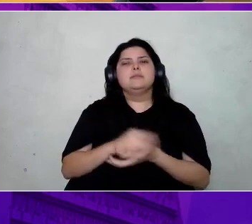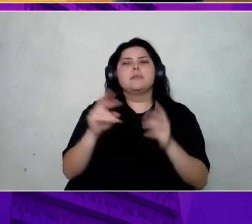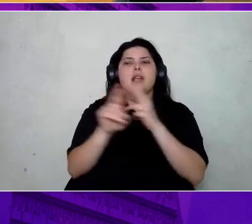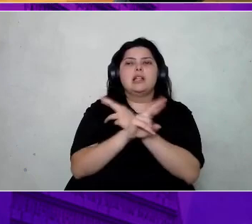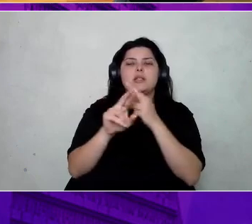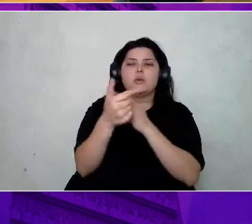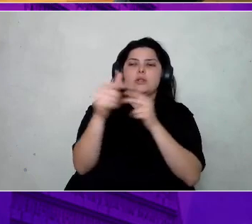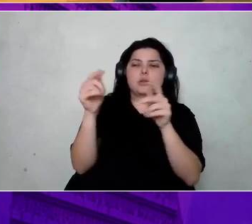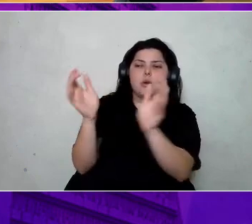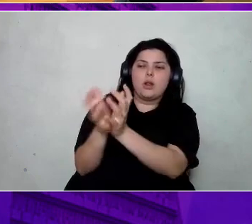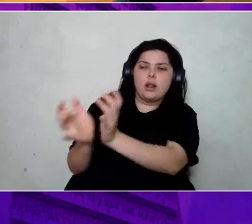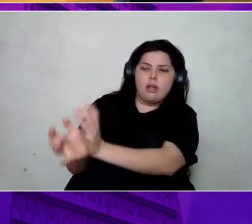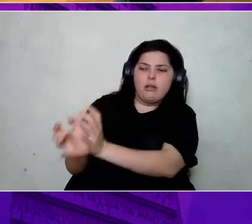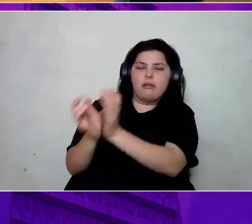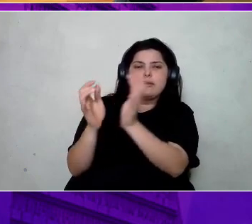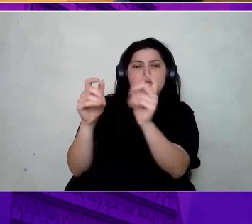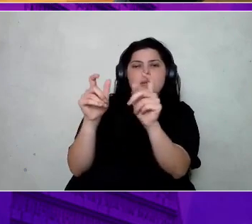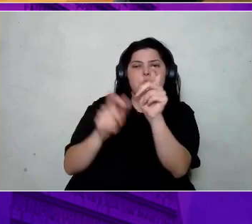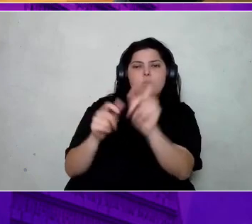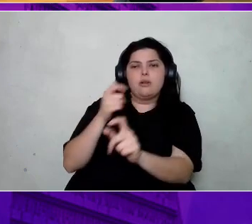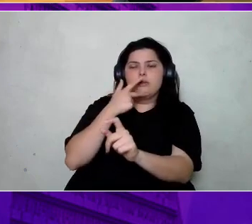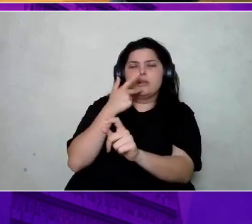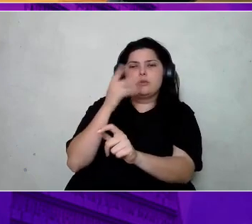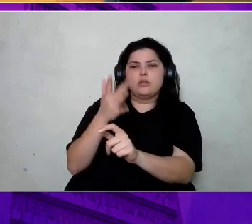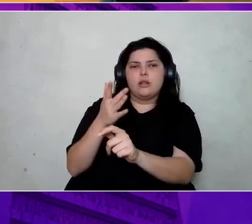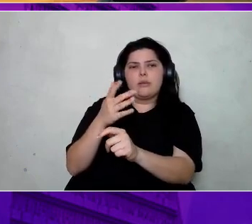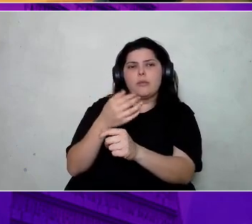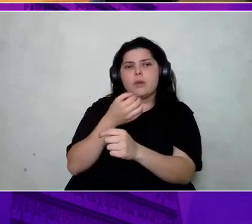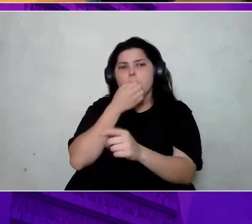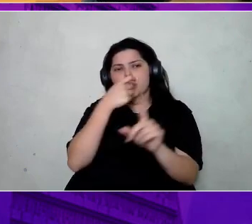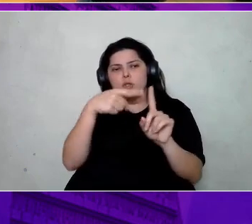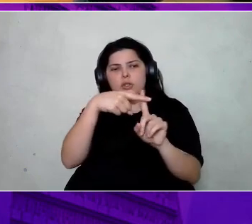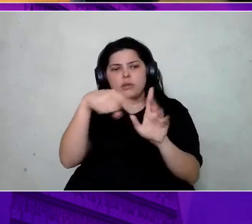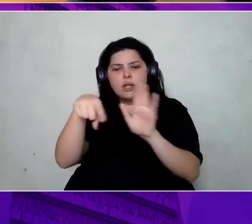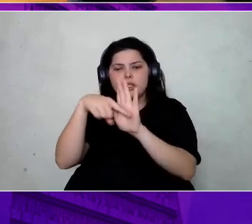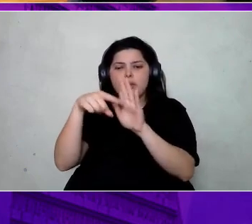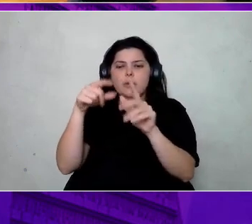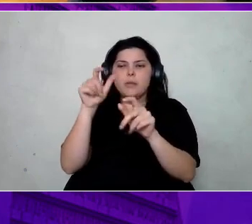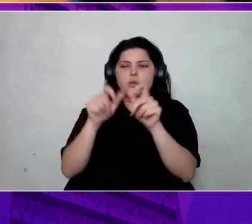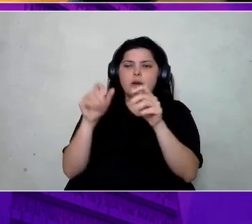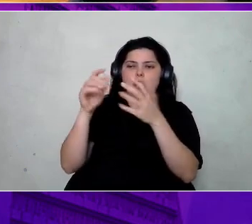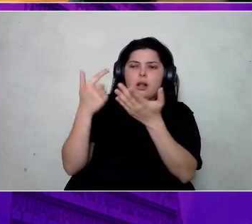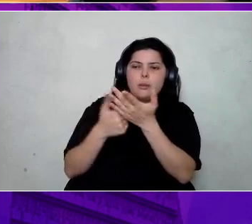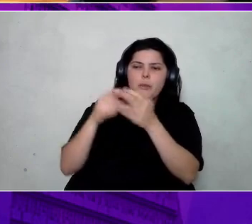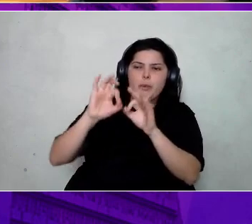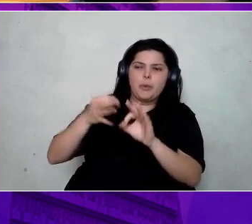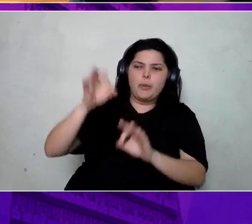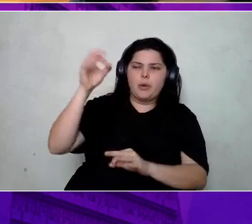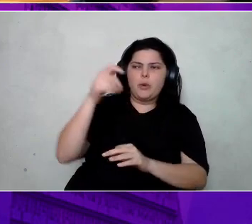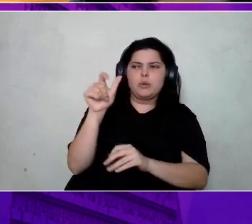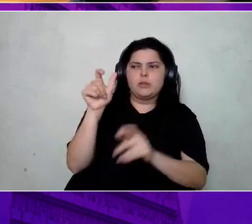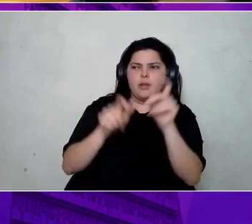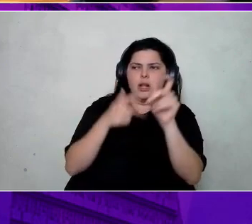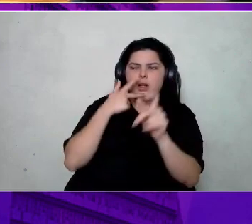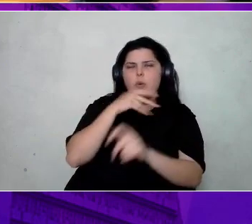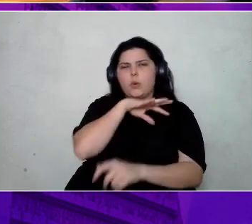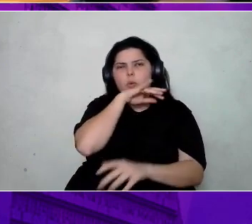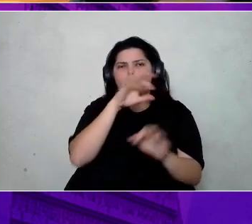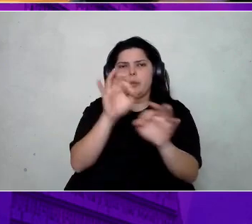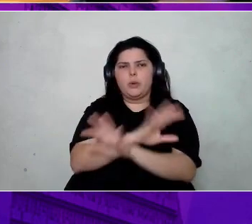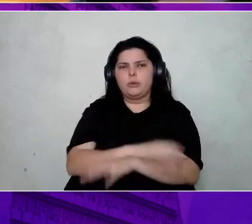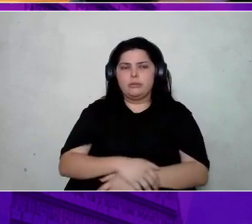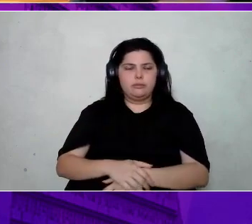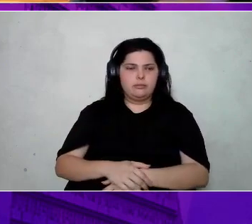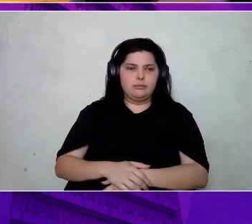gente que falou já prós e contras, né? Gente escreveu um livro, outro falou, eu acho que é ruim isso. Cara, aquilo ali foi uma riqueza